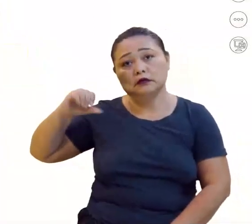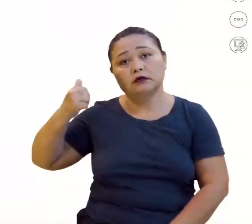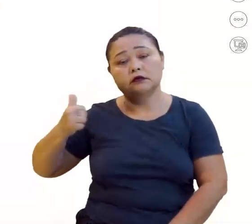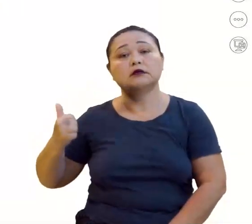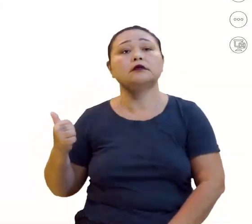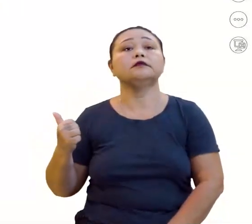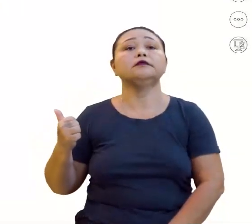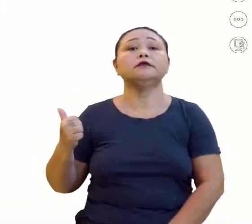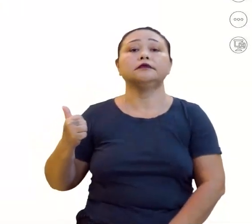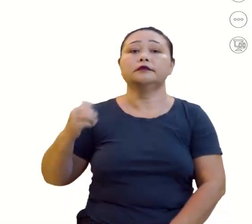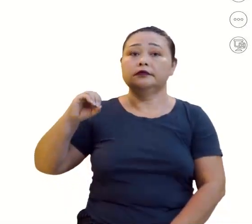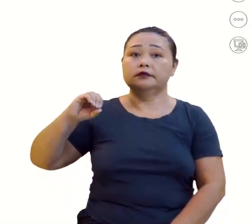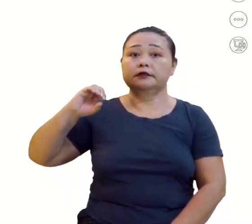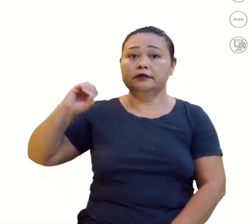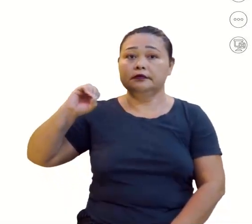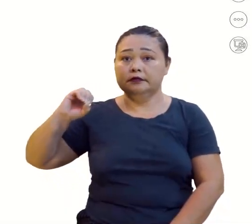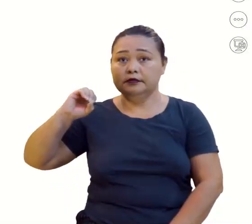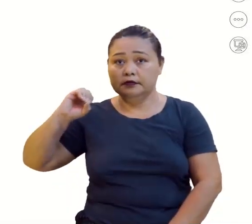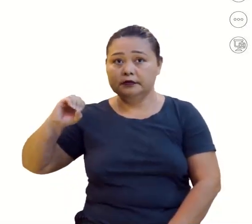0,0011, né?